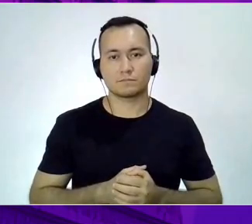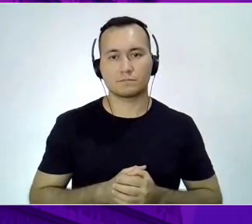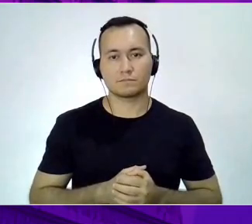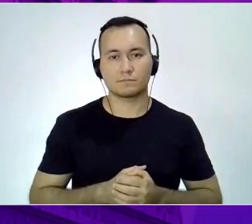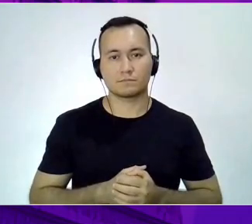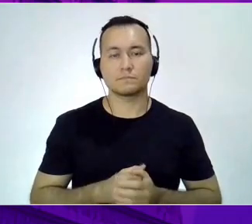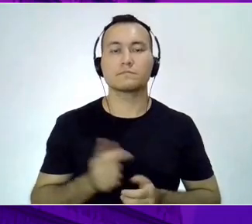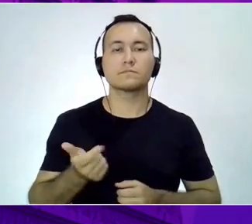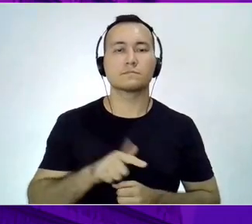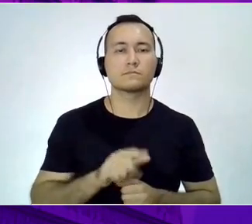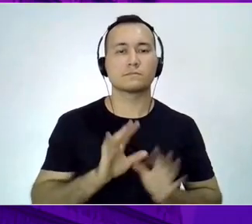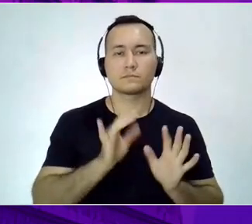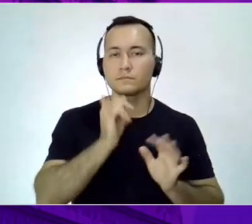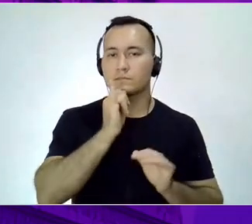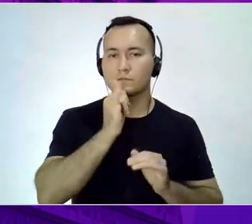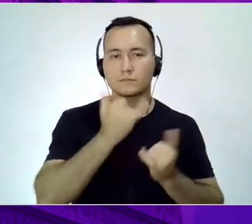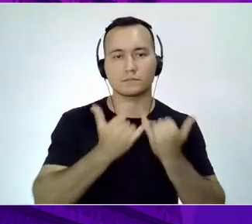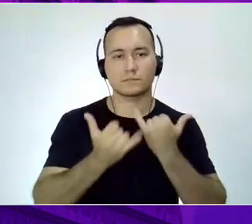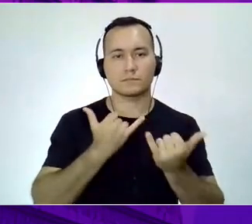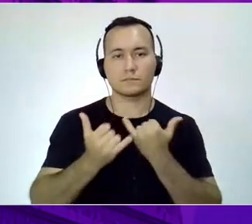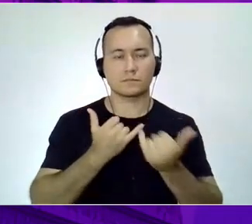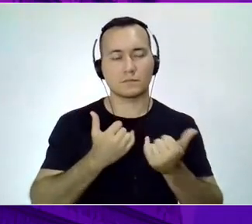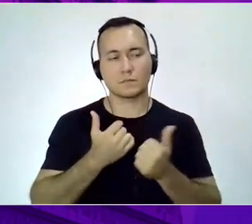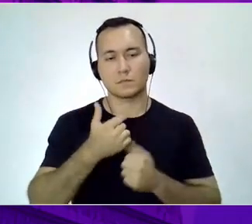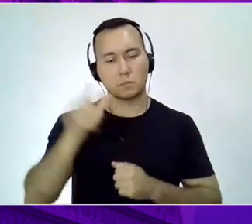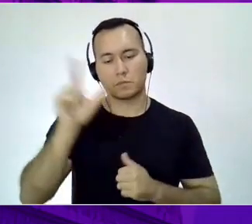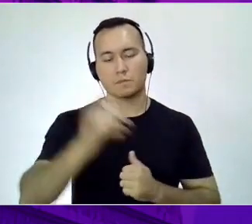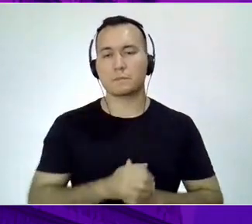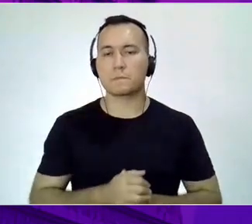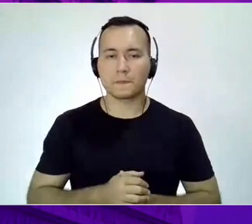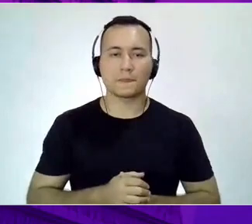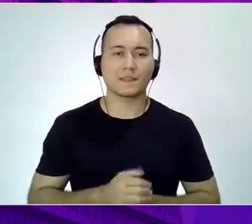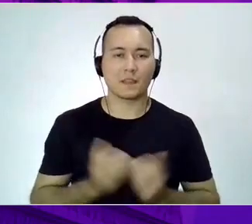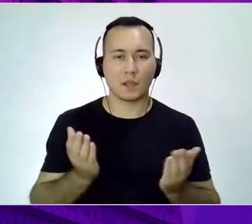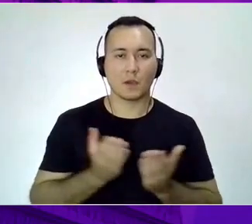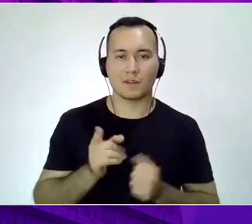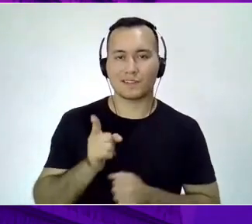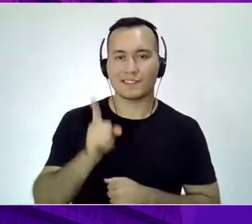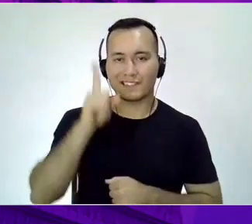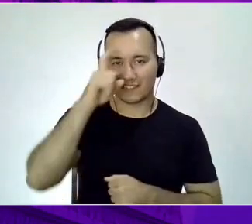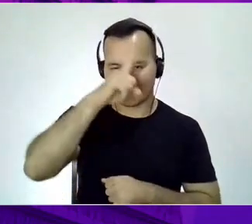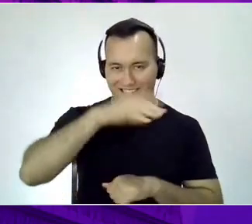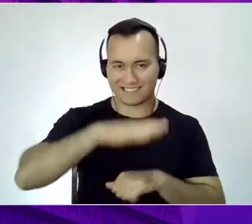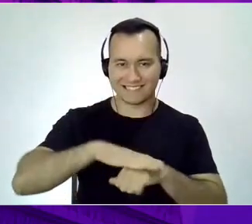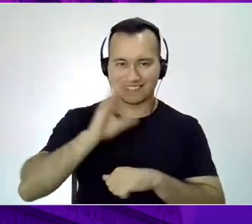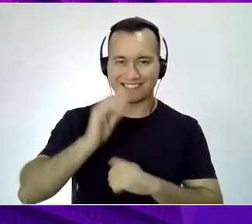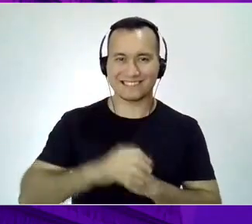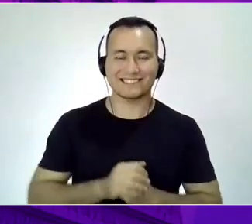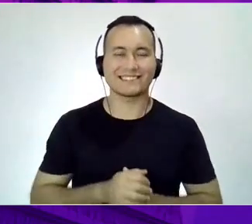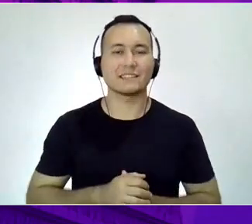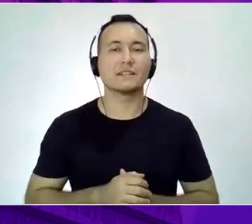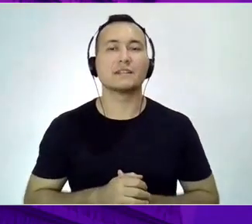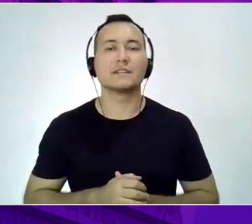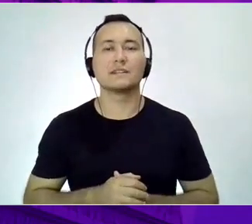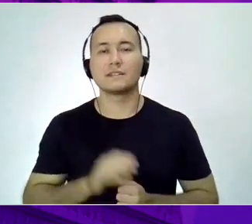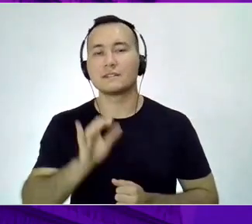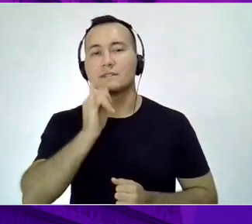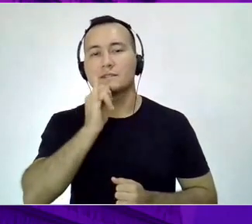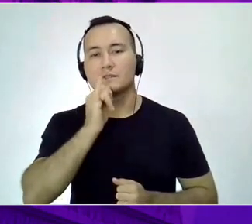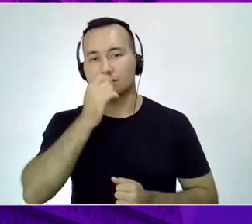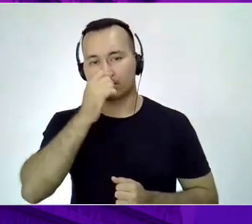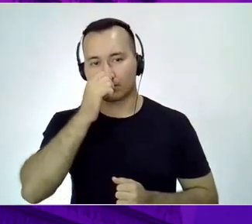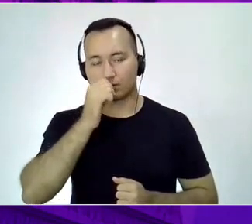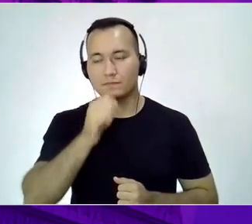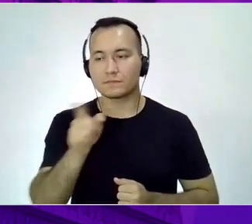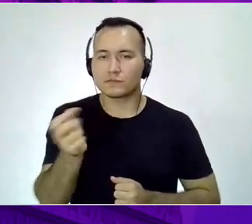Outro caso, aí um pouco mais nerd esse aí. Fazendo uma validação de cálculo de aceleração. Se